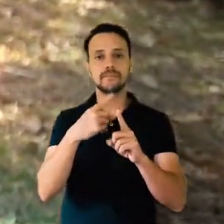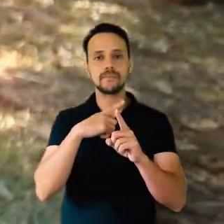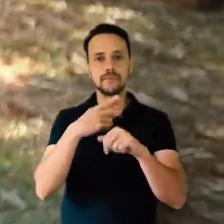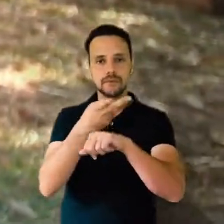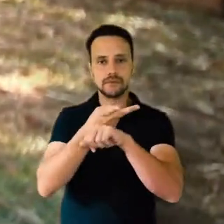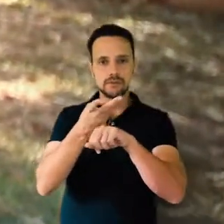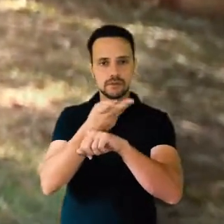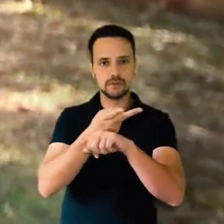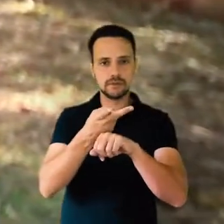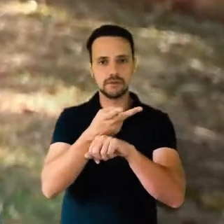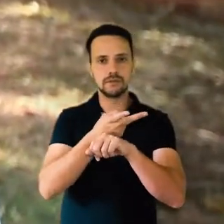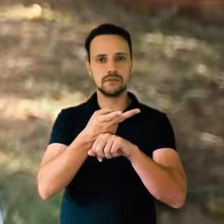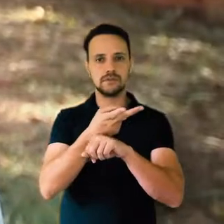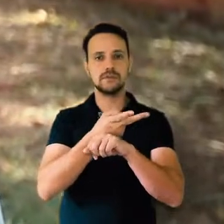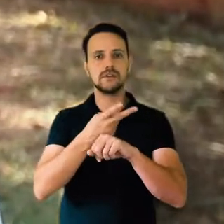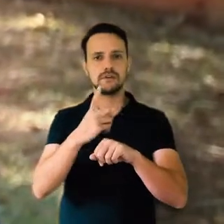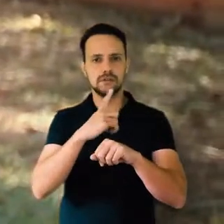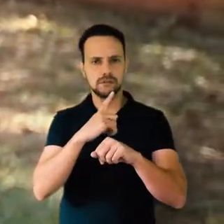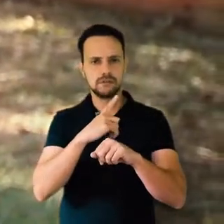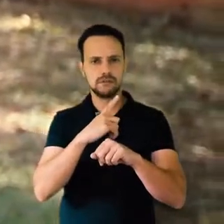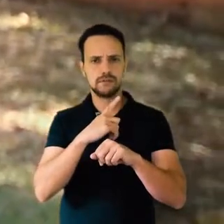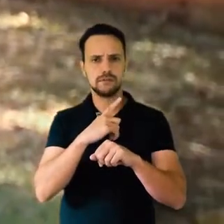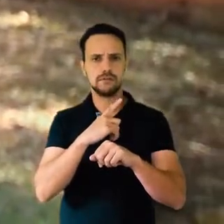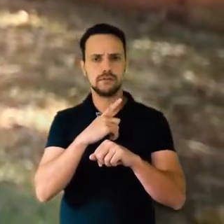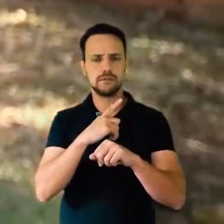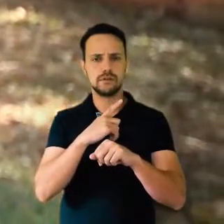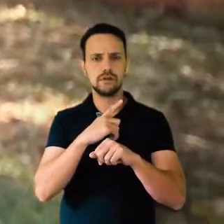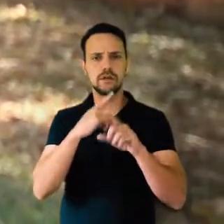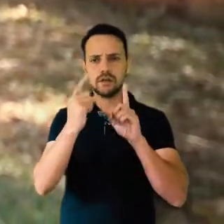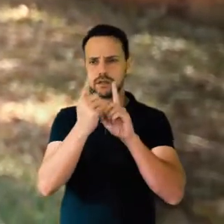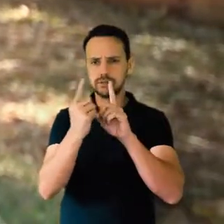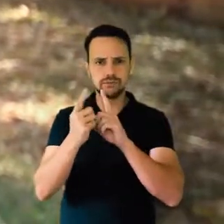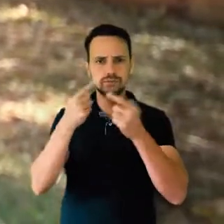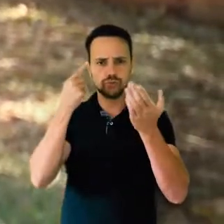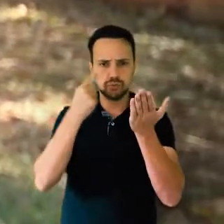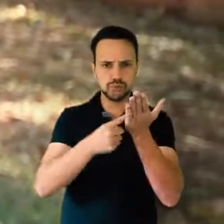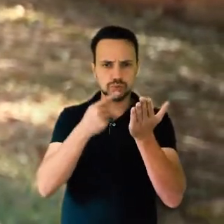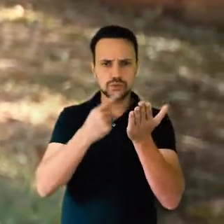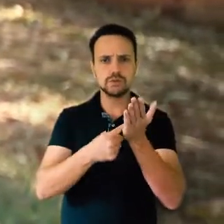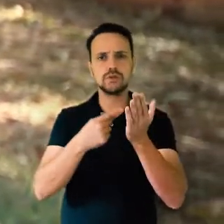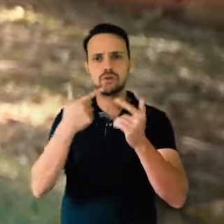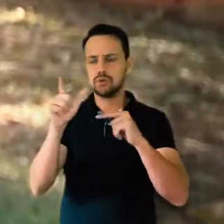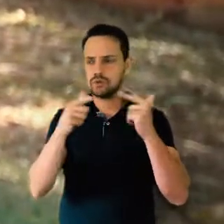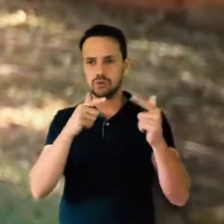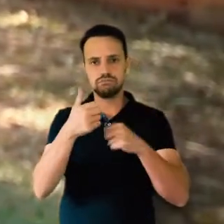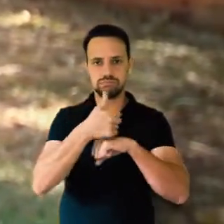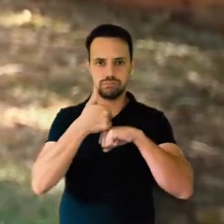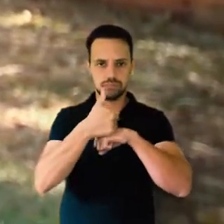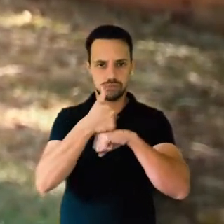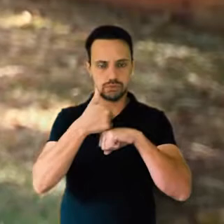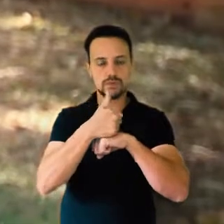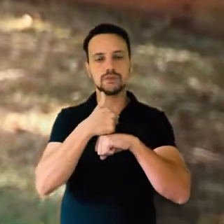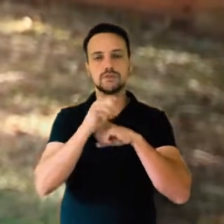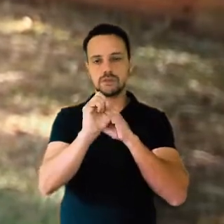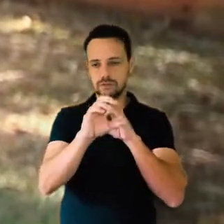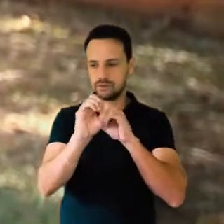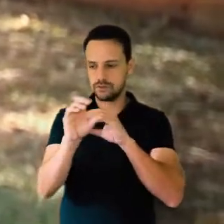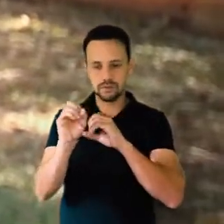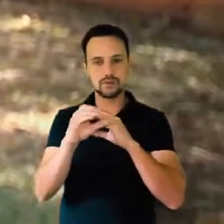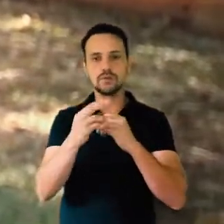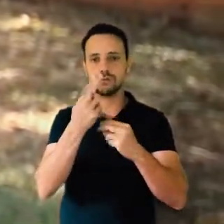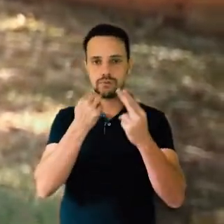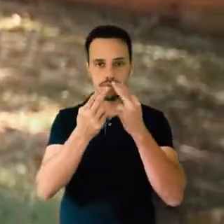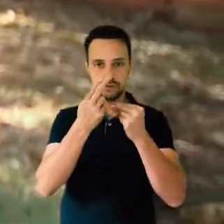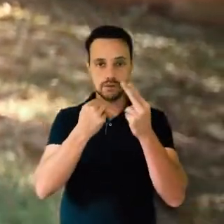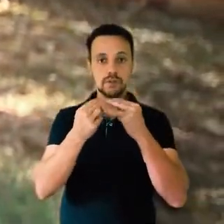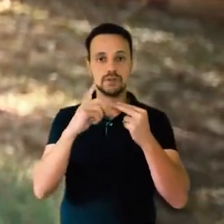Mas a gente busca também ter uma parte de atendimentos combinados com outros profissionais para essa